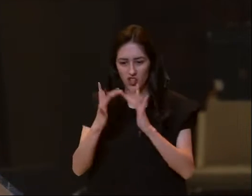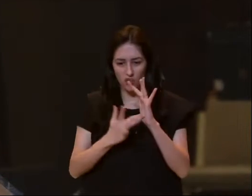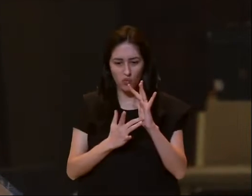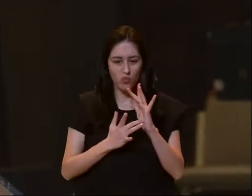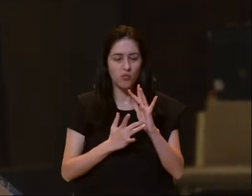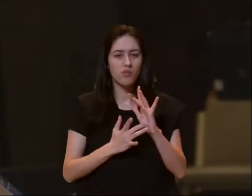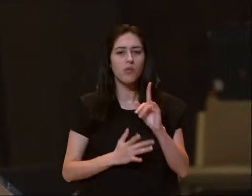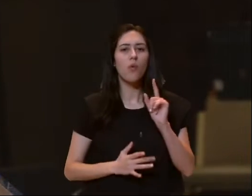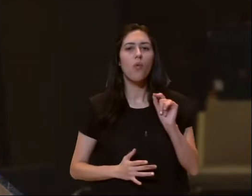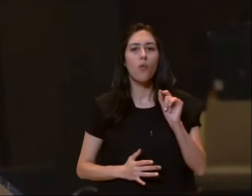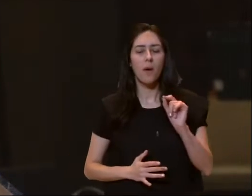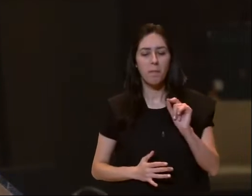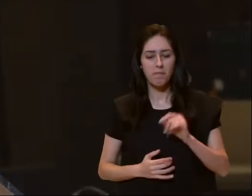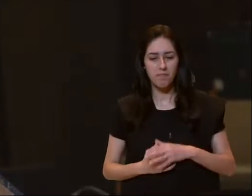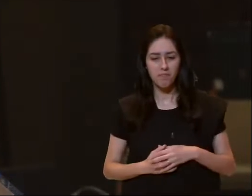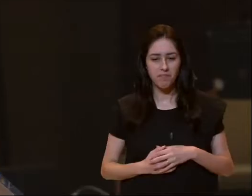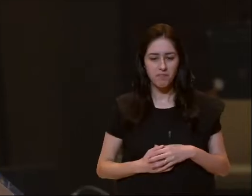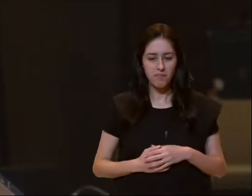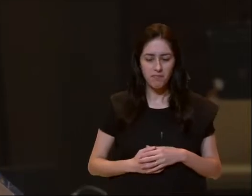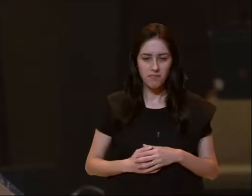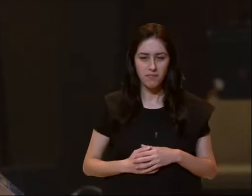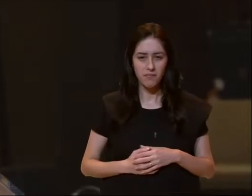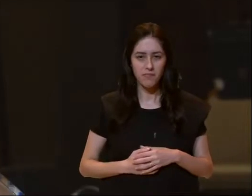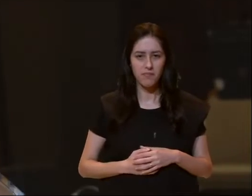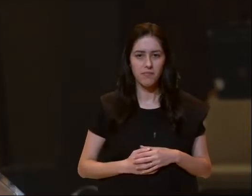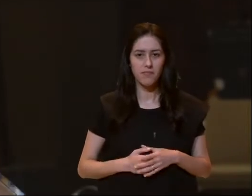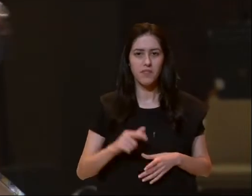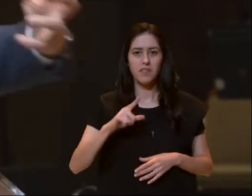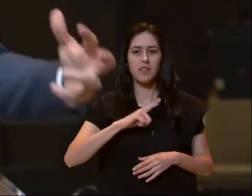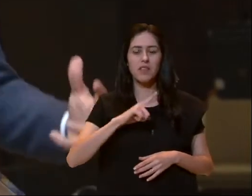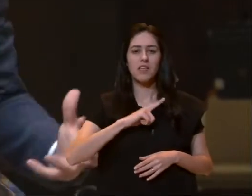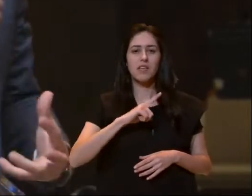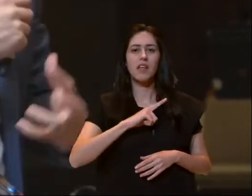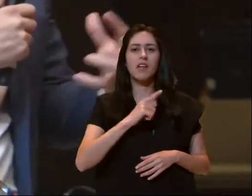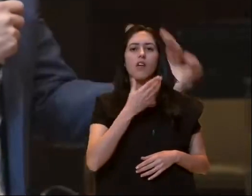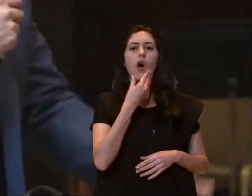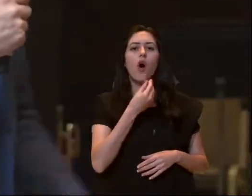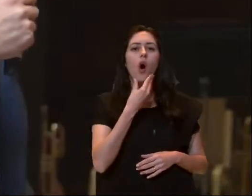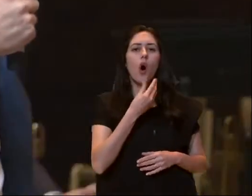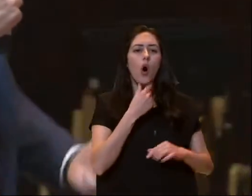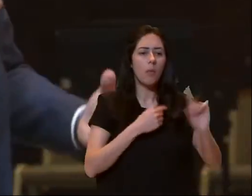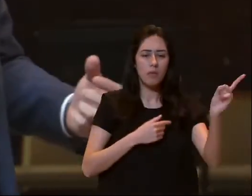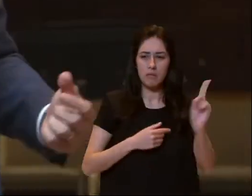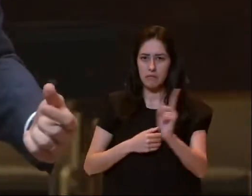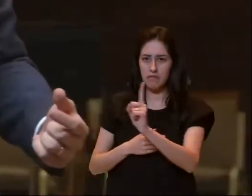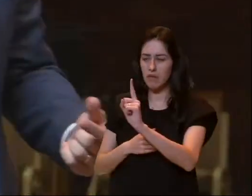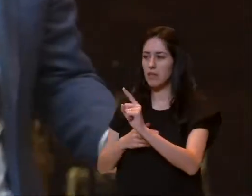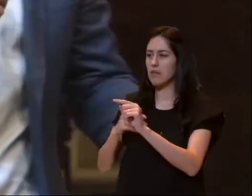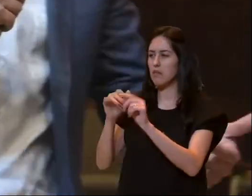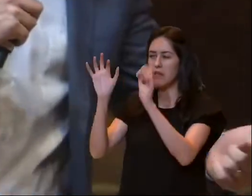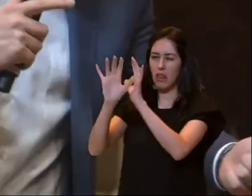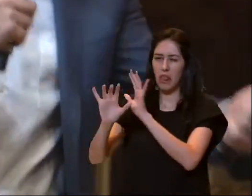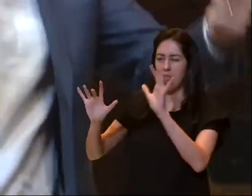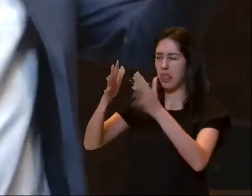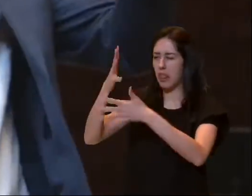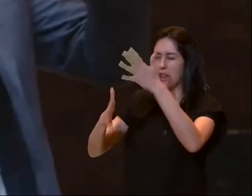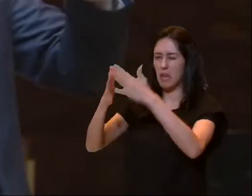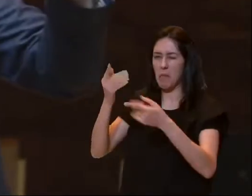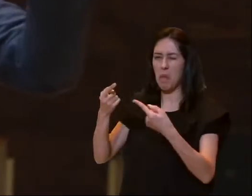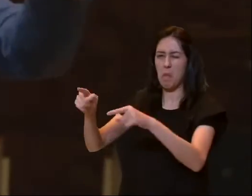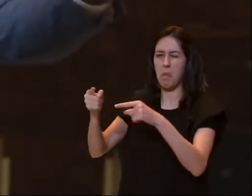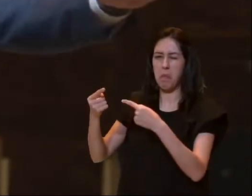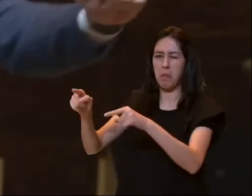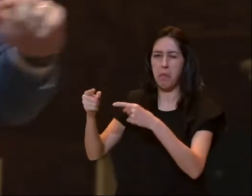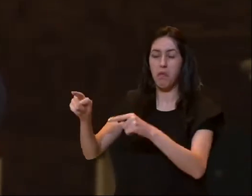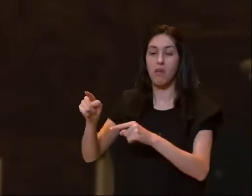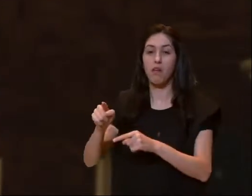Sérgio, e chega Elimas, um mágico, fica atrapalhando, tentando confundi-lo. E ali o poder de Deus